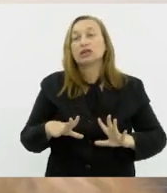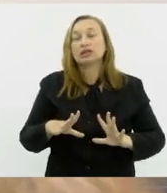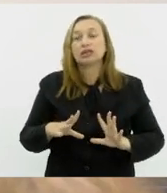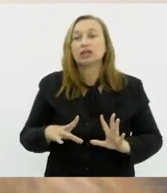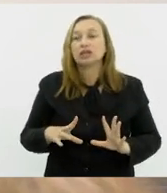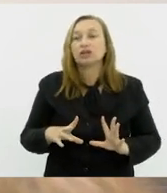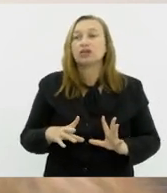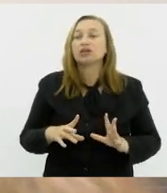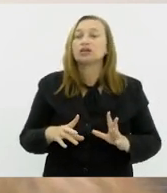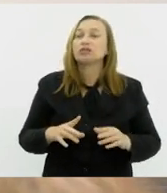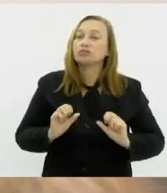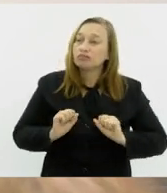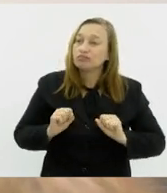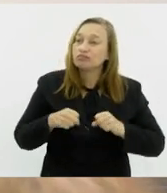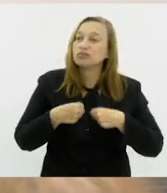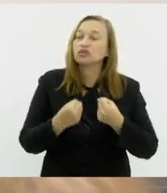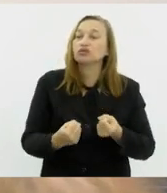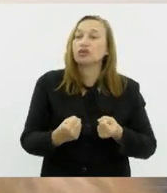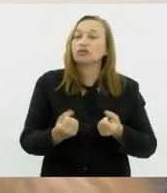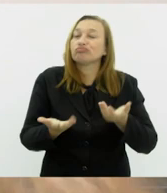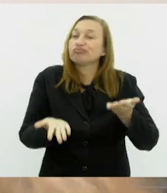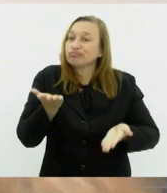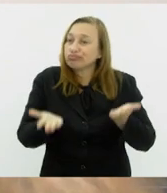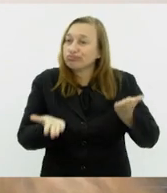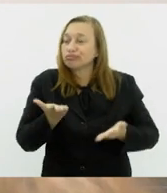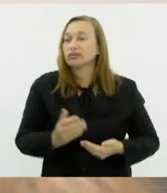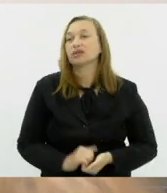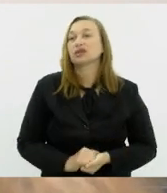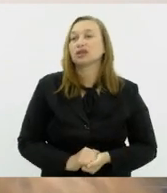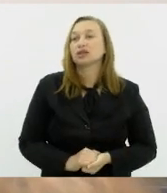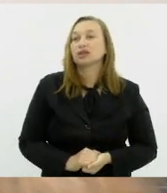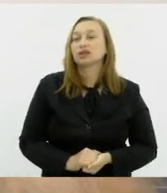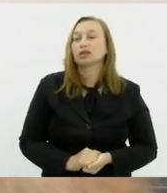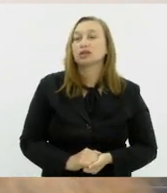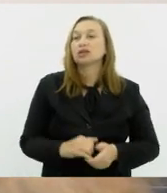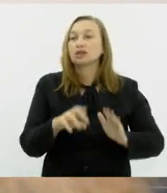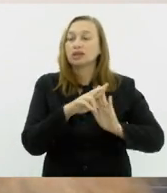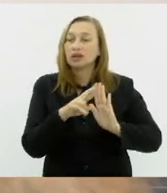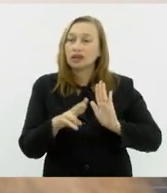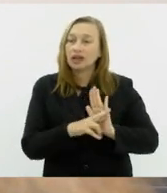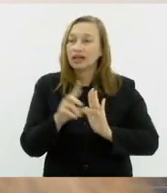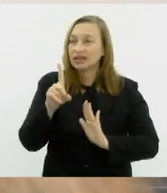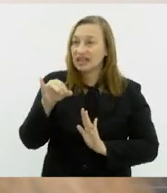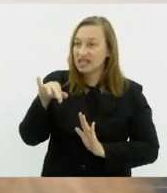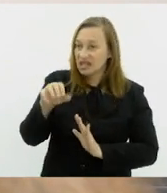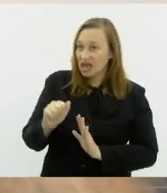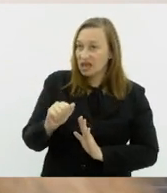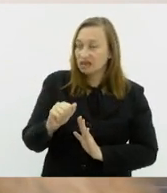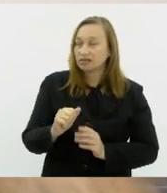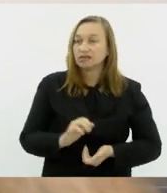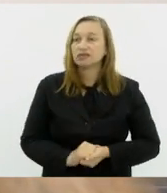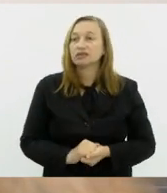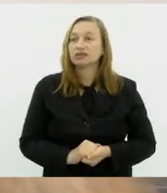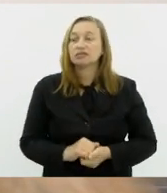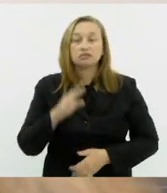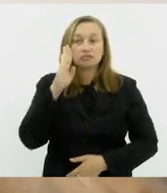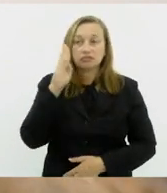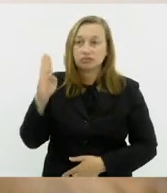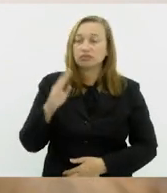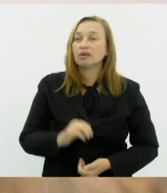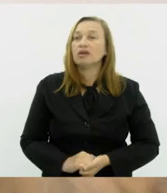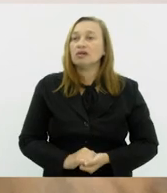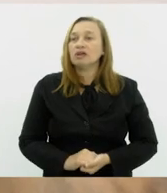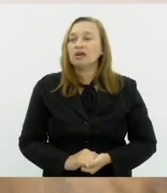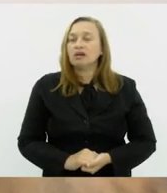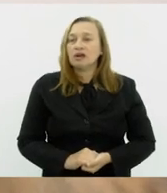sempre, no planejamento, ter esse equilíbrio. Tá bom? As normas publicadas pelo DCE servem como uma ferramenta fundamental